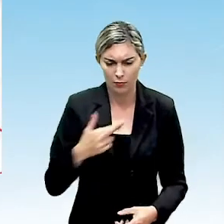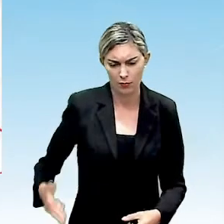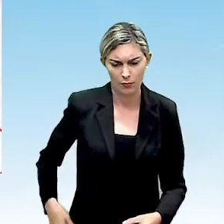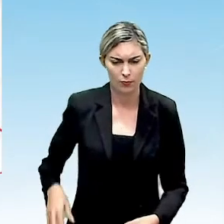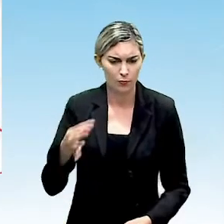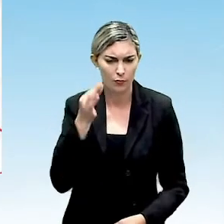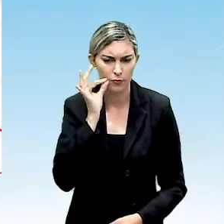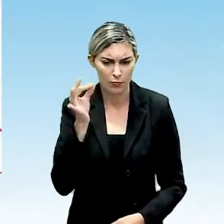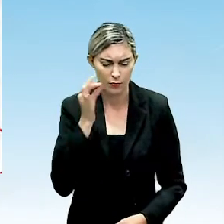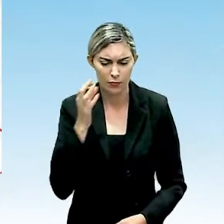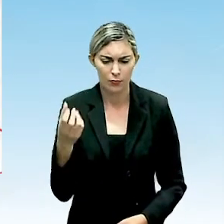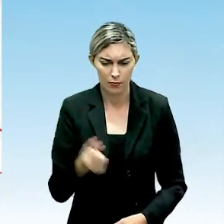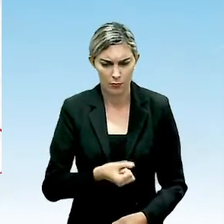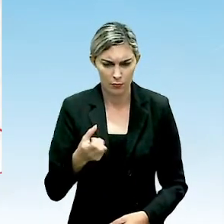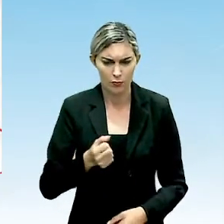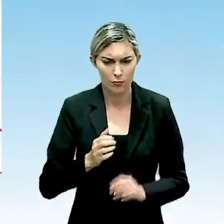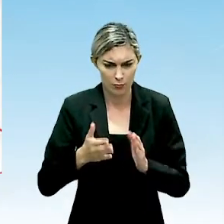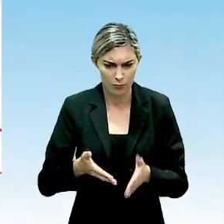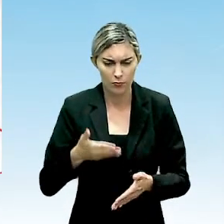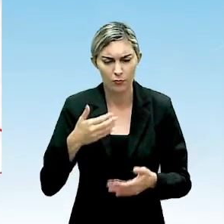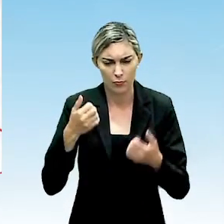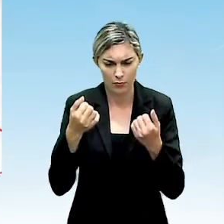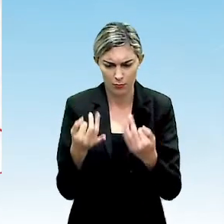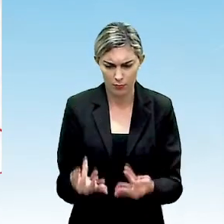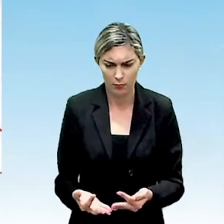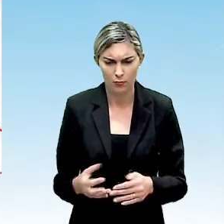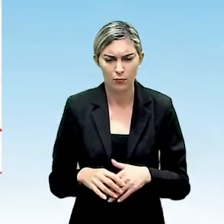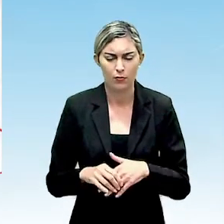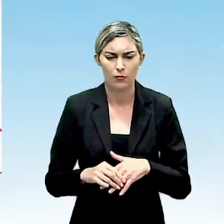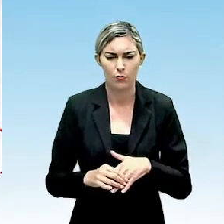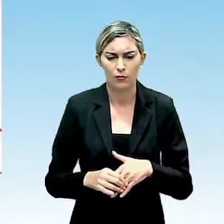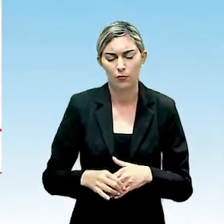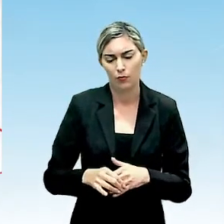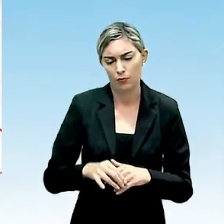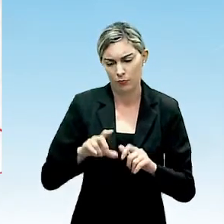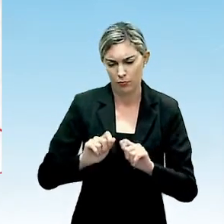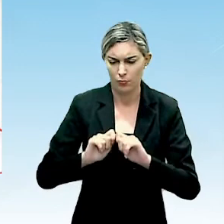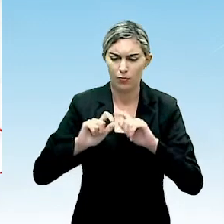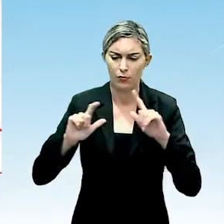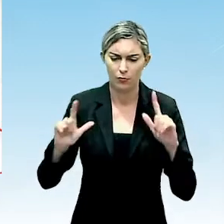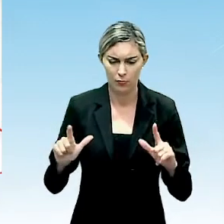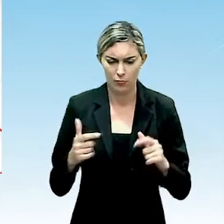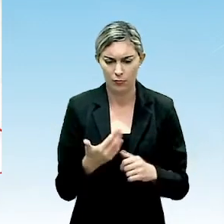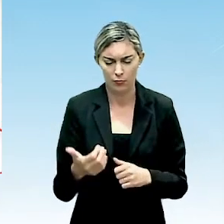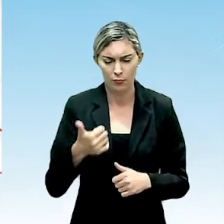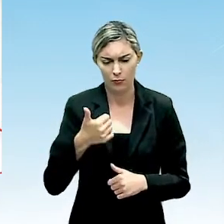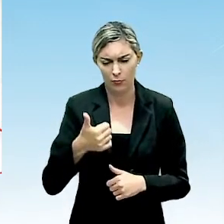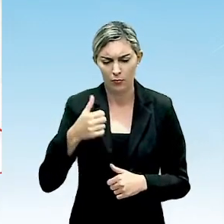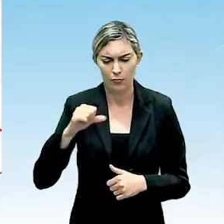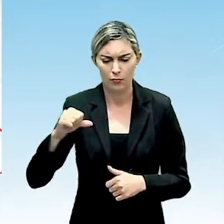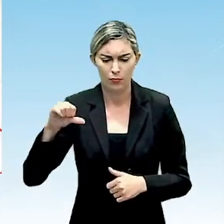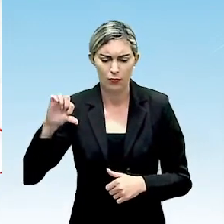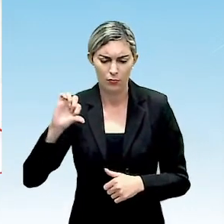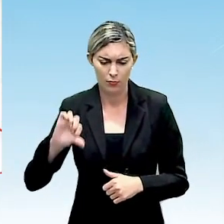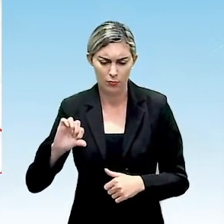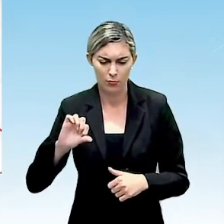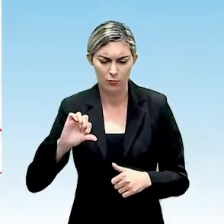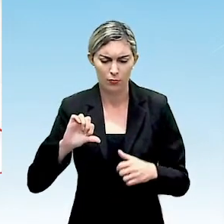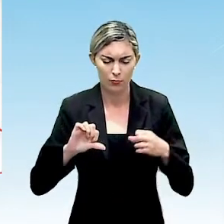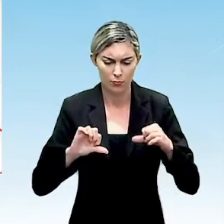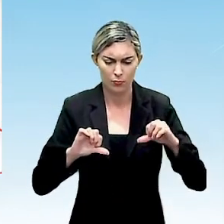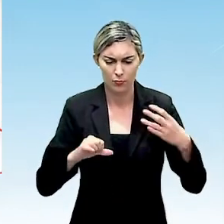com Leite. Já já te explico. Ok? Então na tua tela você tem aí de 1889 a 1894,